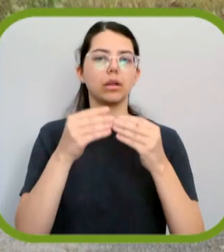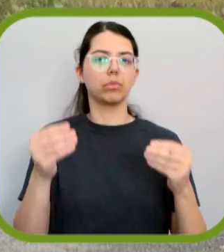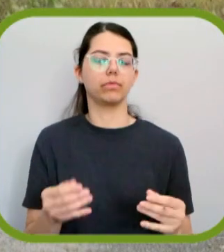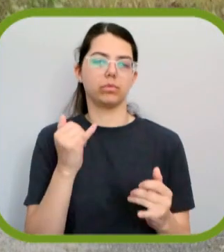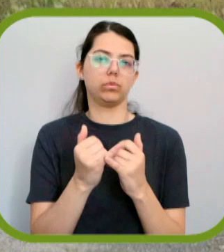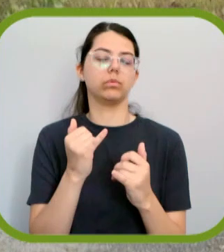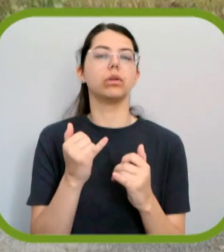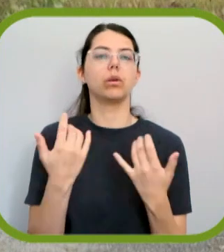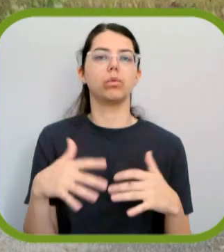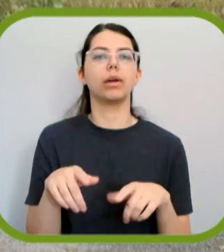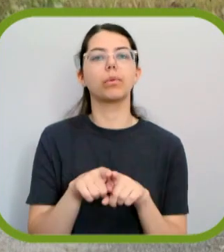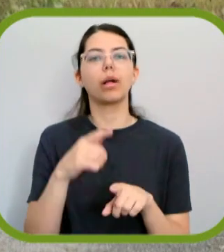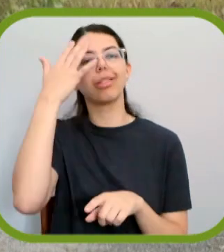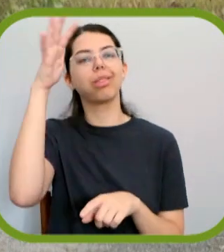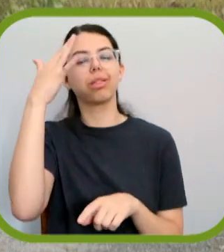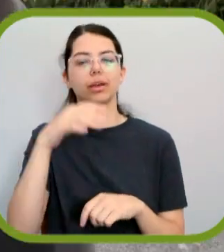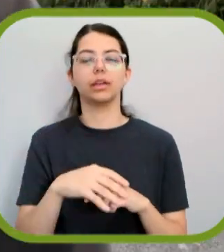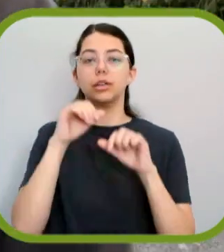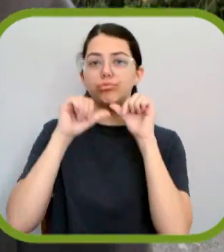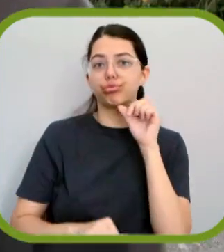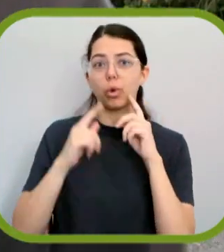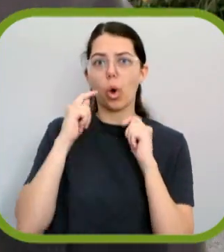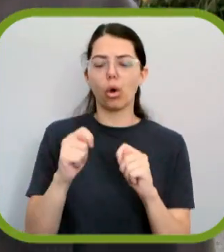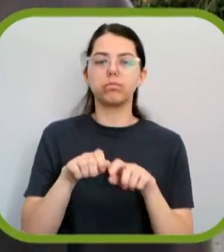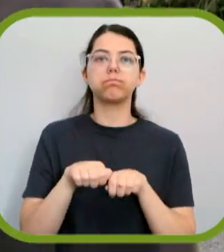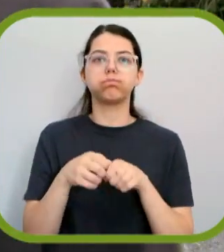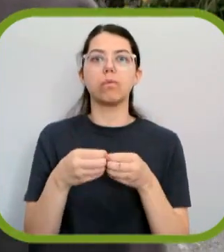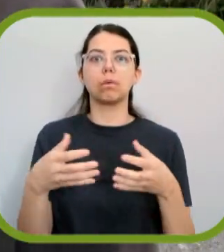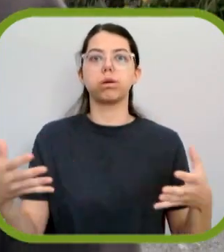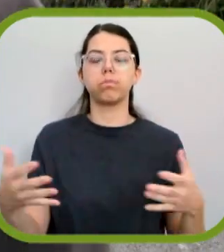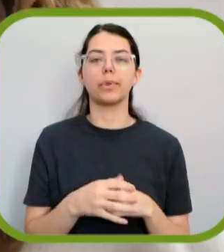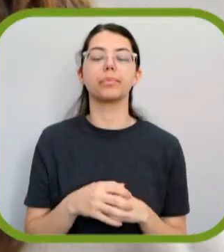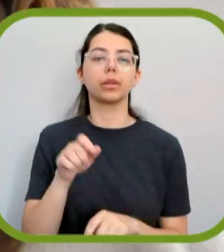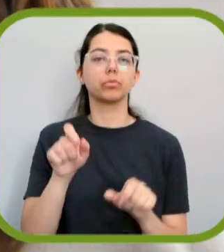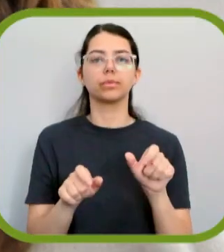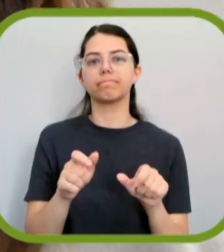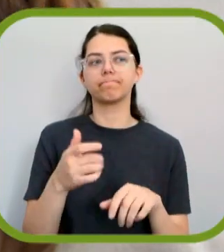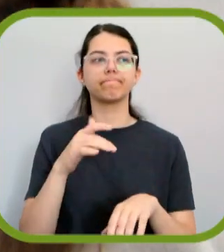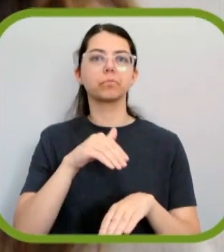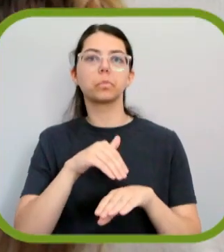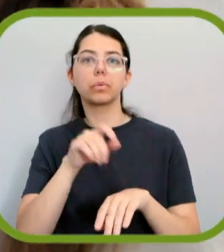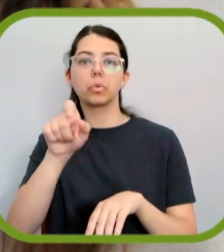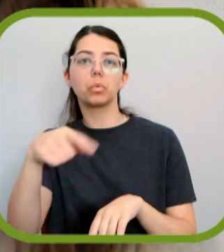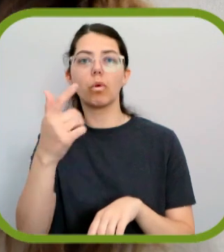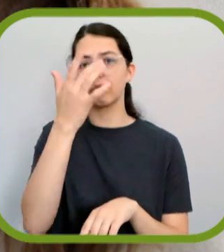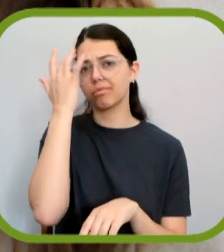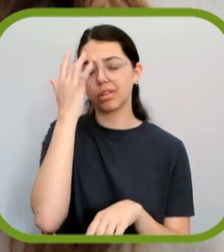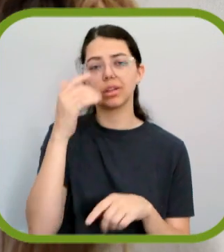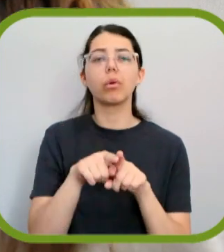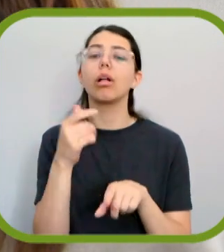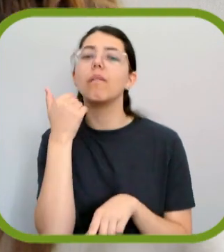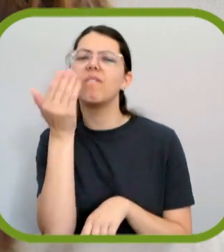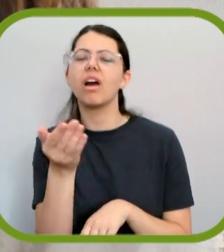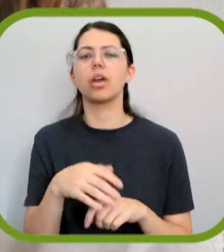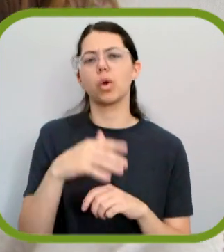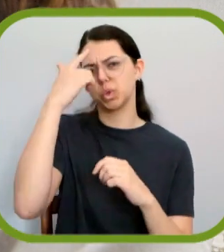A rede social acho que para muita gente é um escape. O discurso de ódio está a aumentar. Muito facilmente uma pessoa comenta na publicação de alguém a dizer que